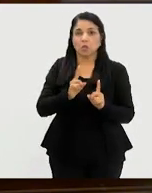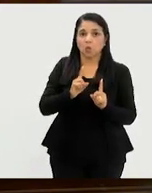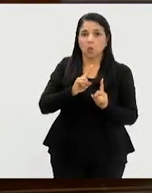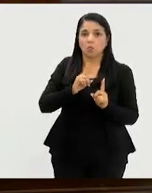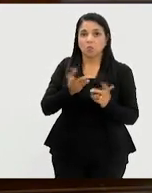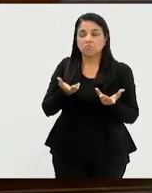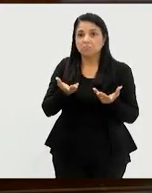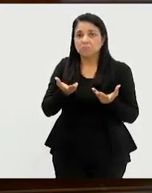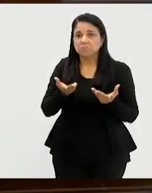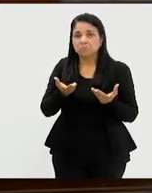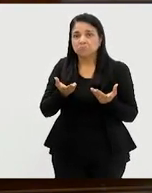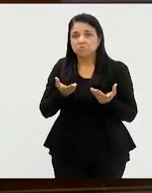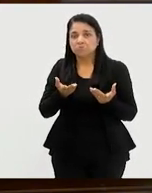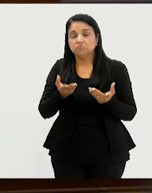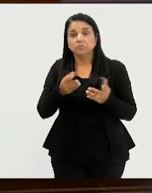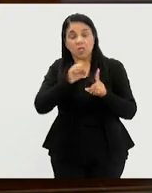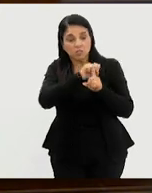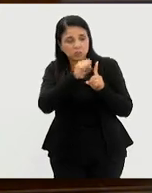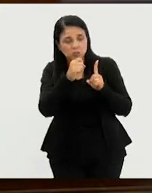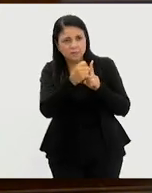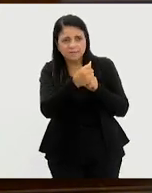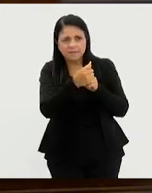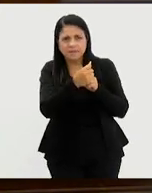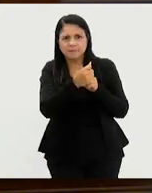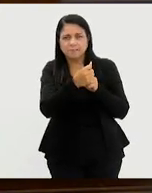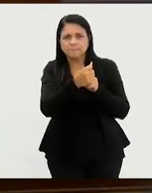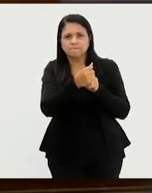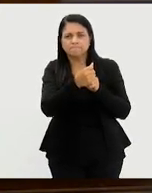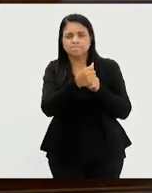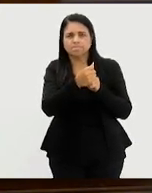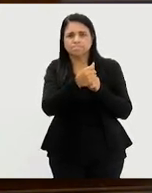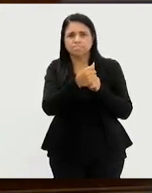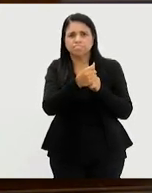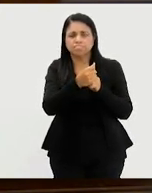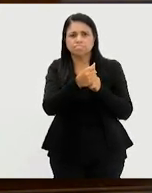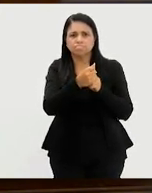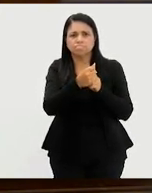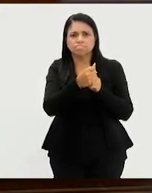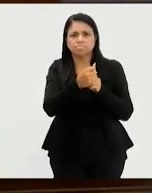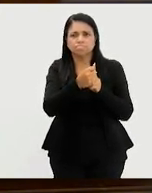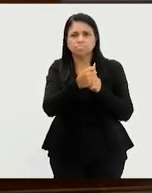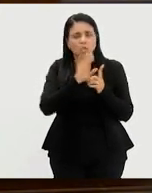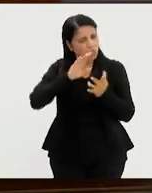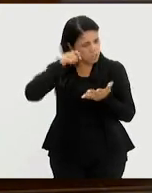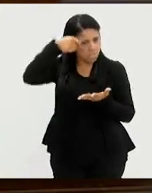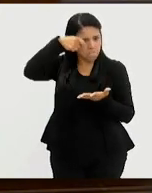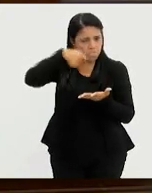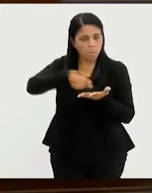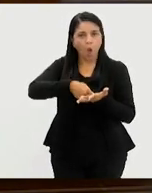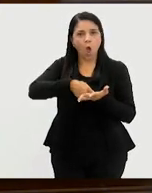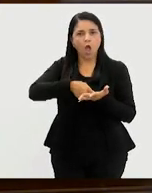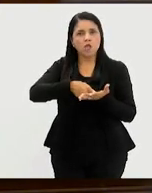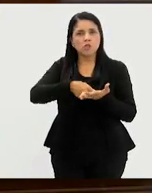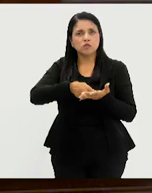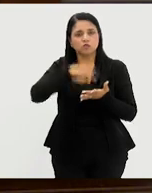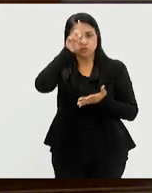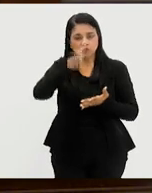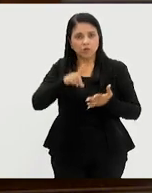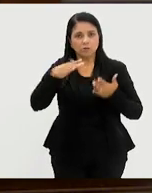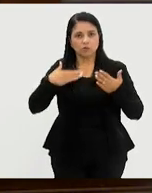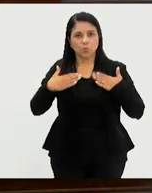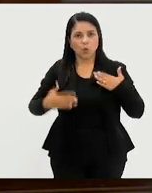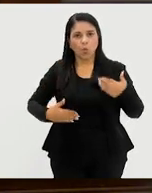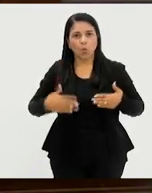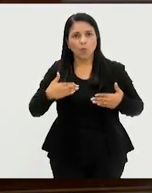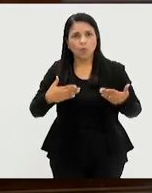diante de uma sociedade que é extremamente eh violadora do corpo da mulher seja quando e